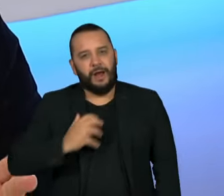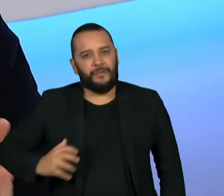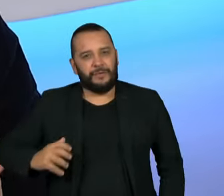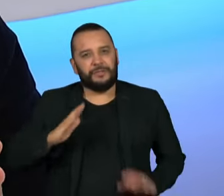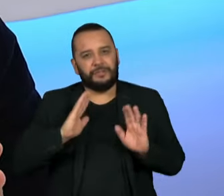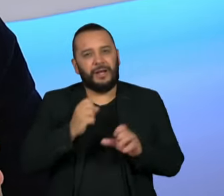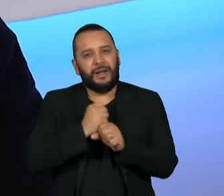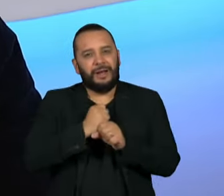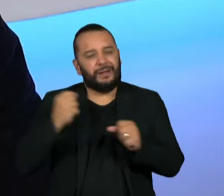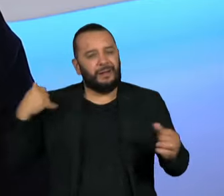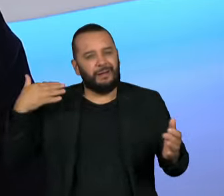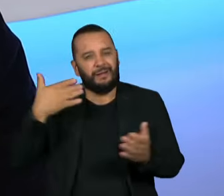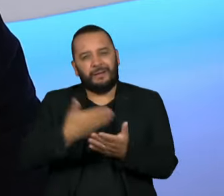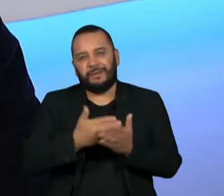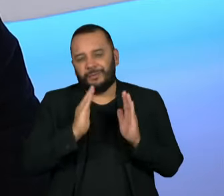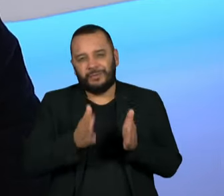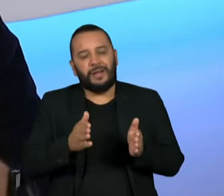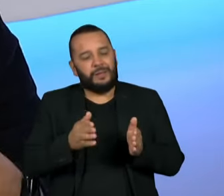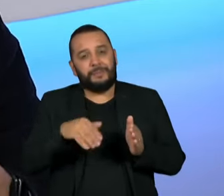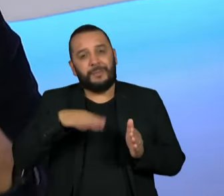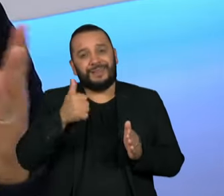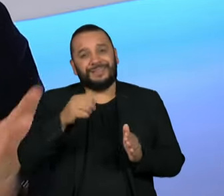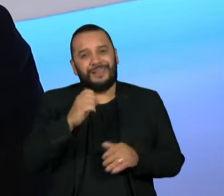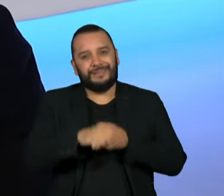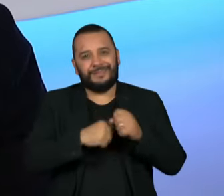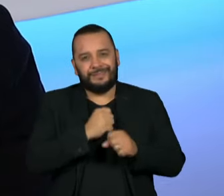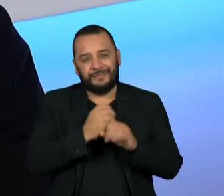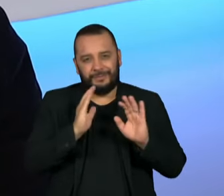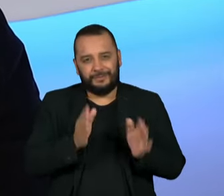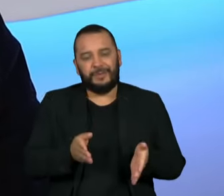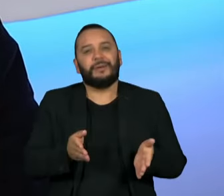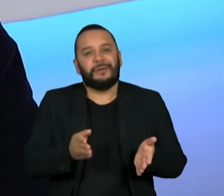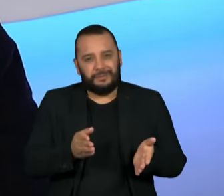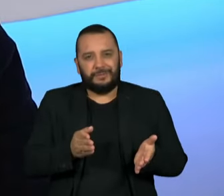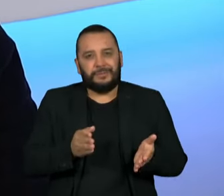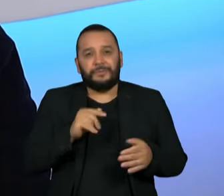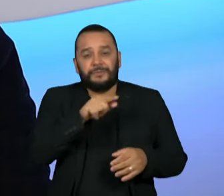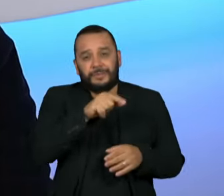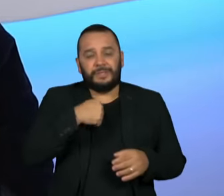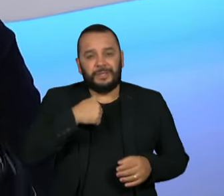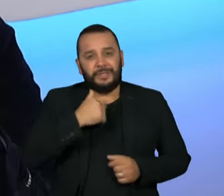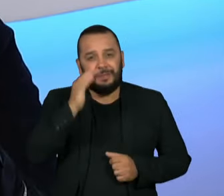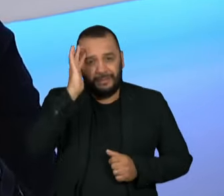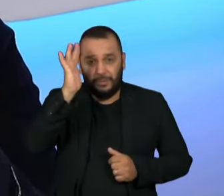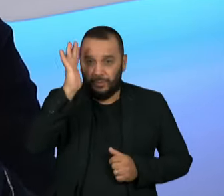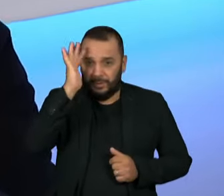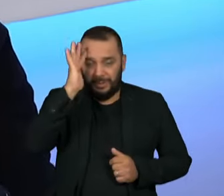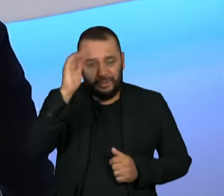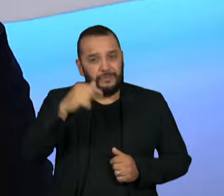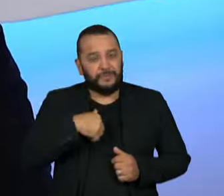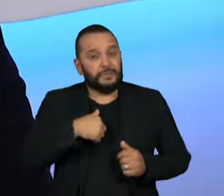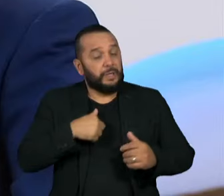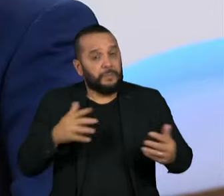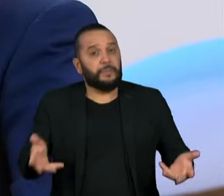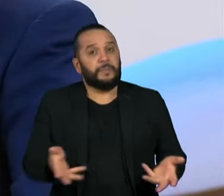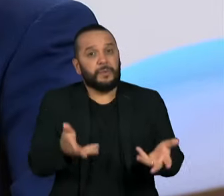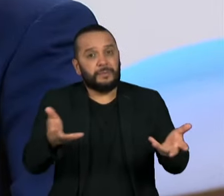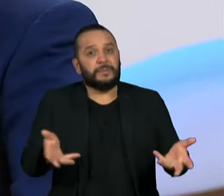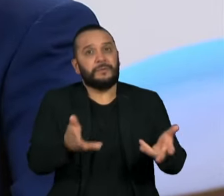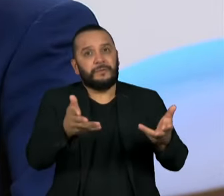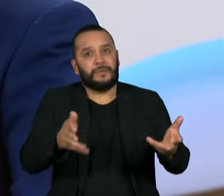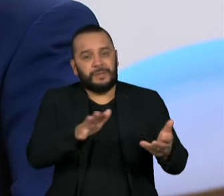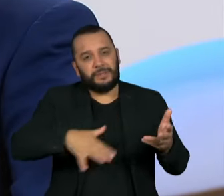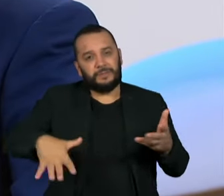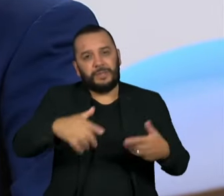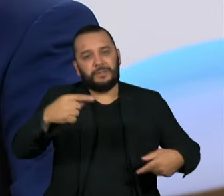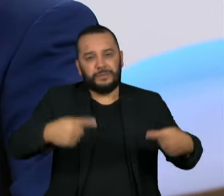muitos anos, décadas, e parte da sua teoria é justamente promover espaços de